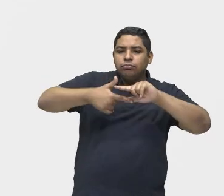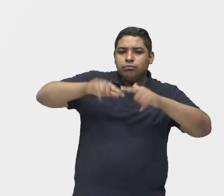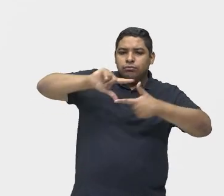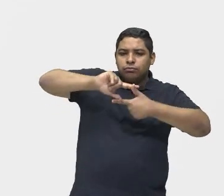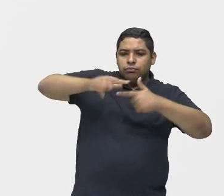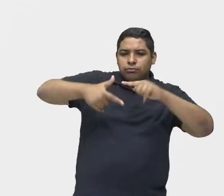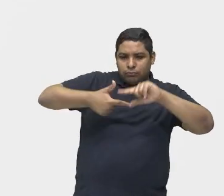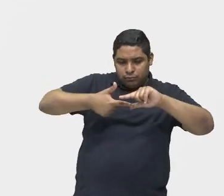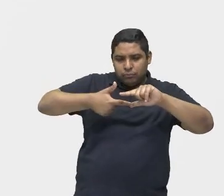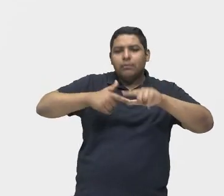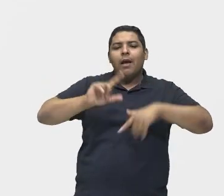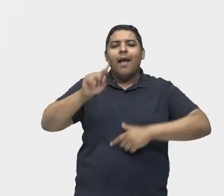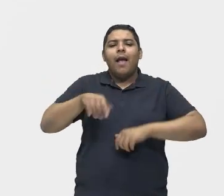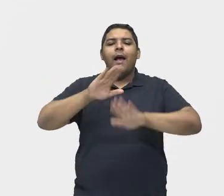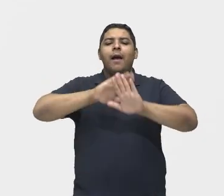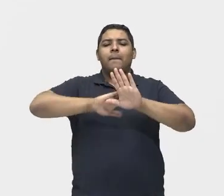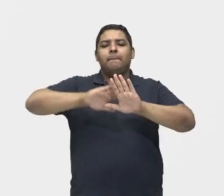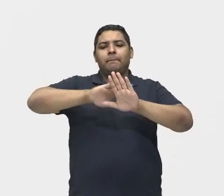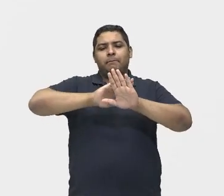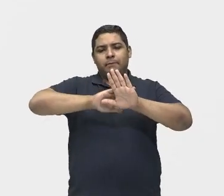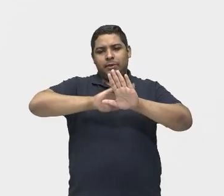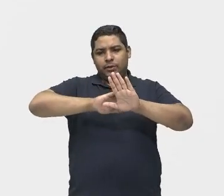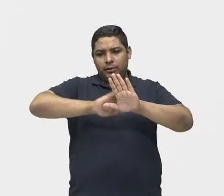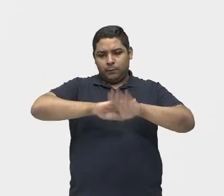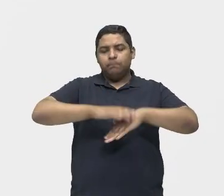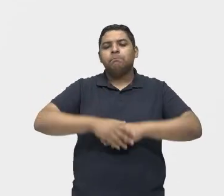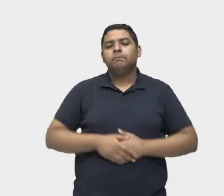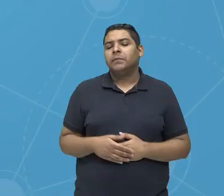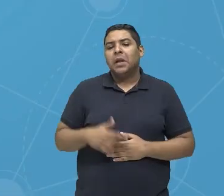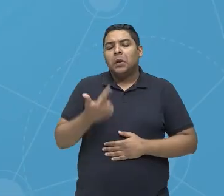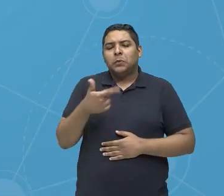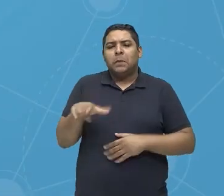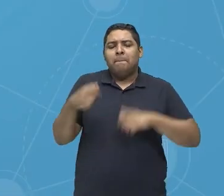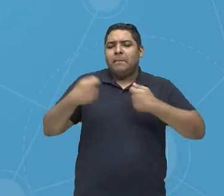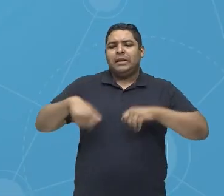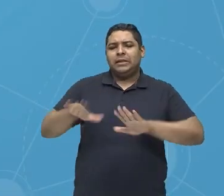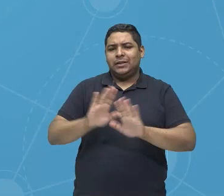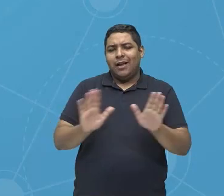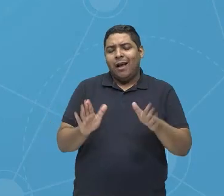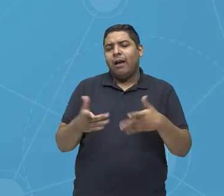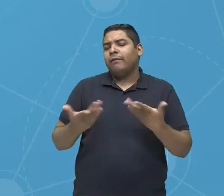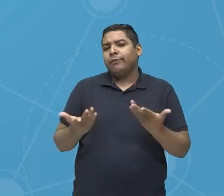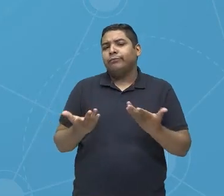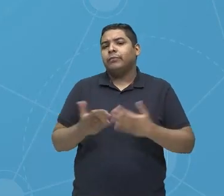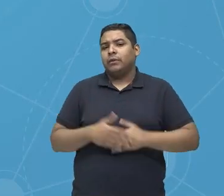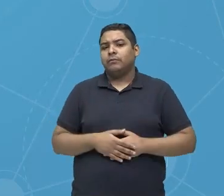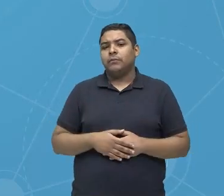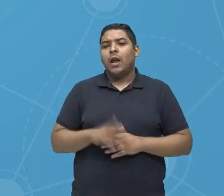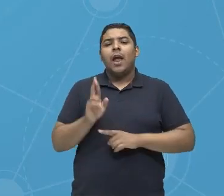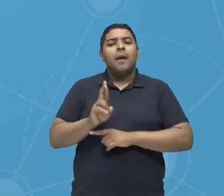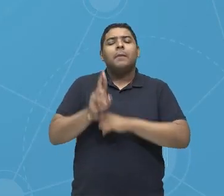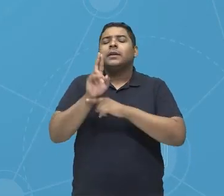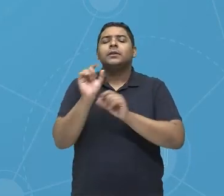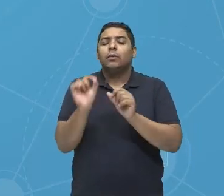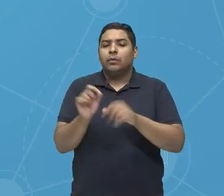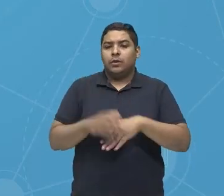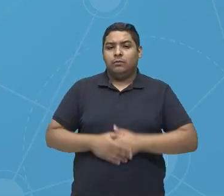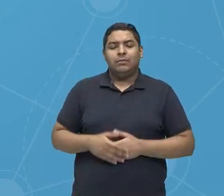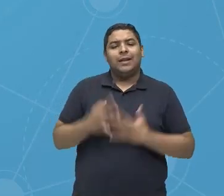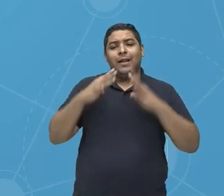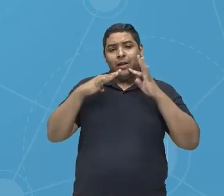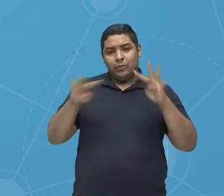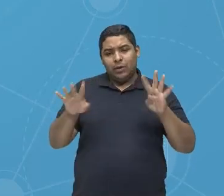Geometrizante e o abstracionismo. Eles não tinham mais a necessidade de quê? De representar de forma natural, porque